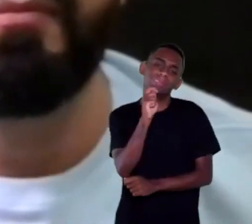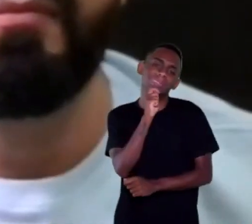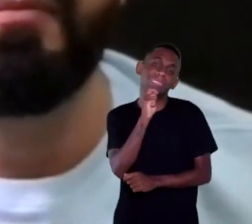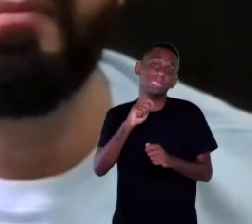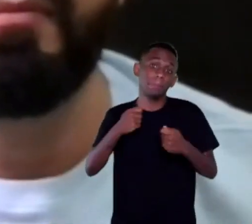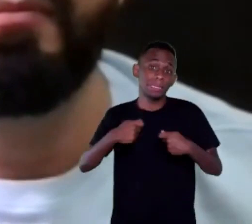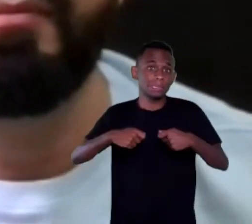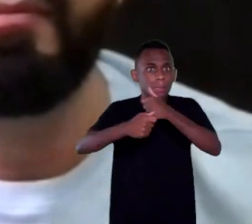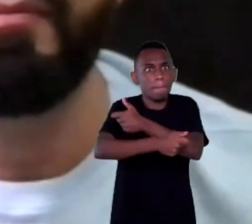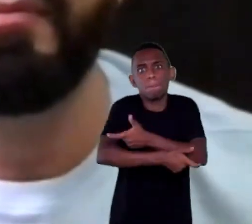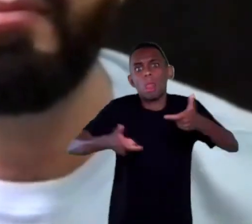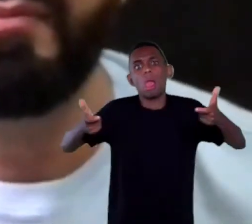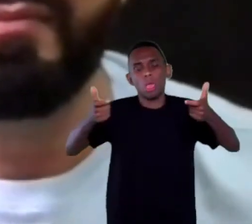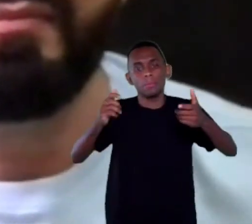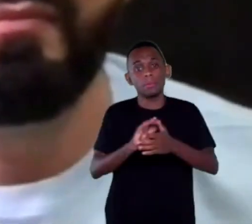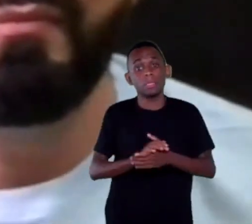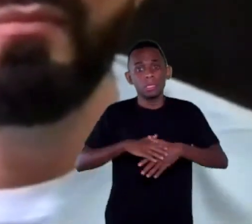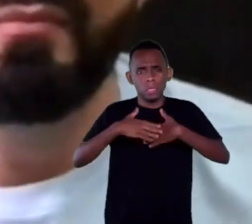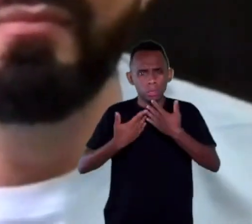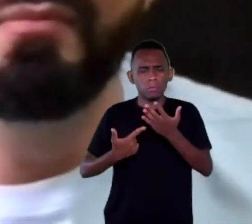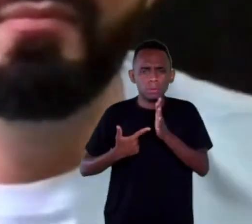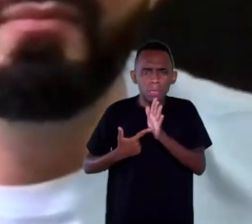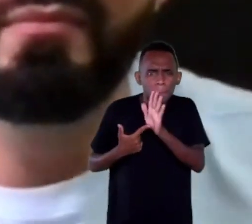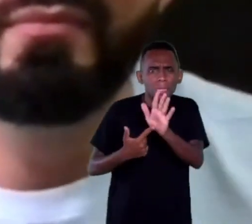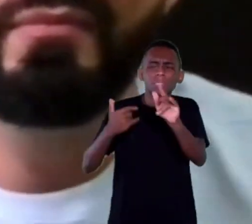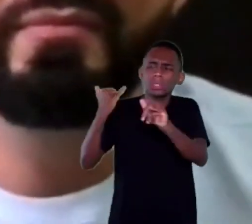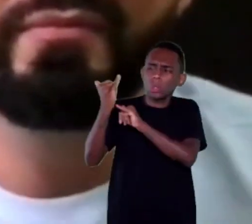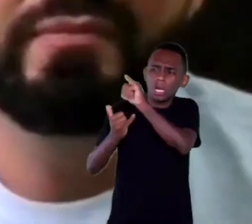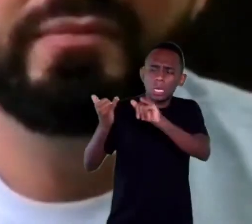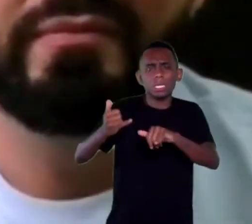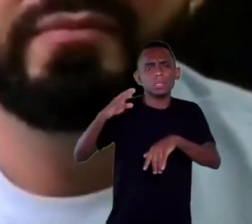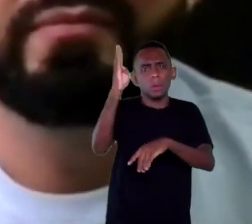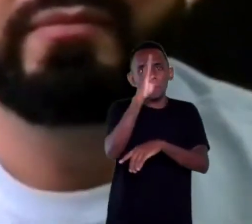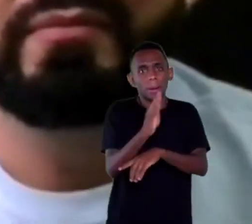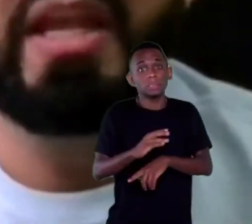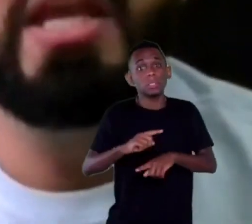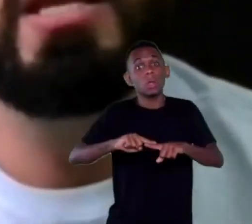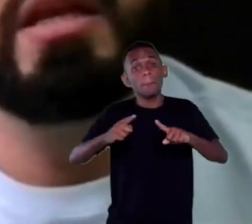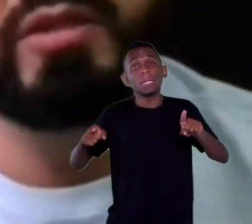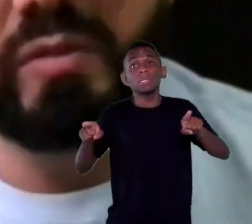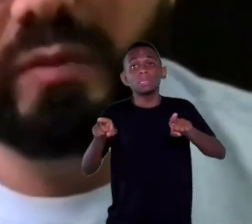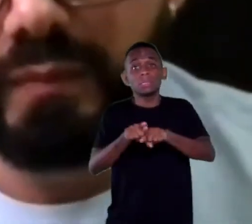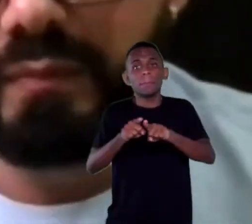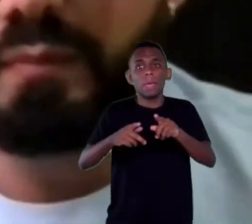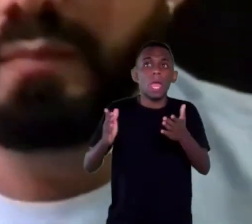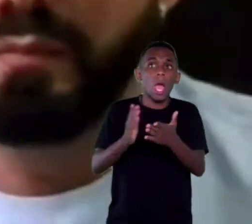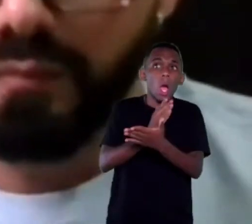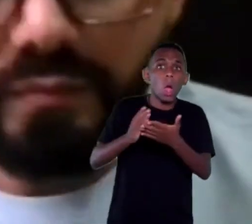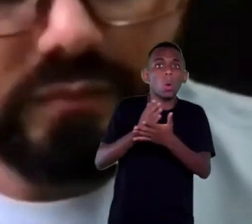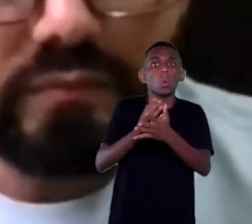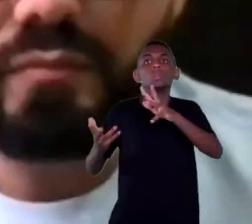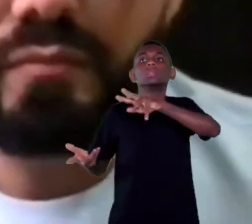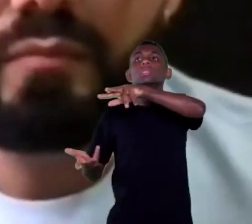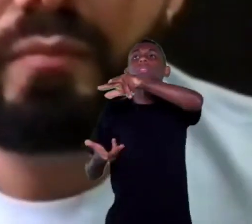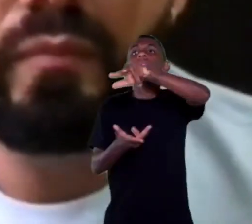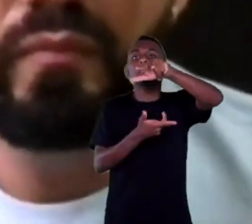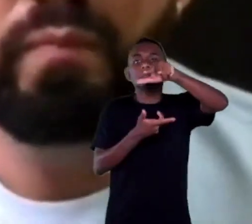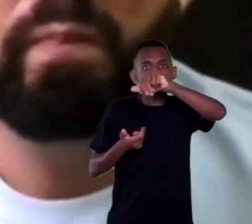Você traz umas lendas brasileiras, assim, mas algumas também que correm o mundo, né? A exemplo do lobisomem.